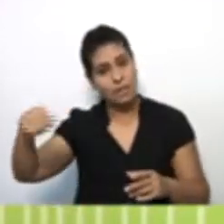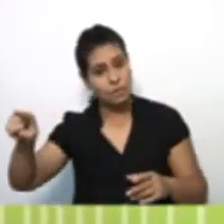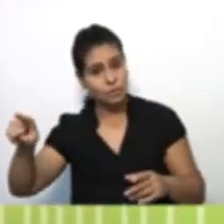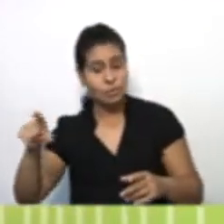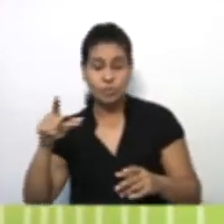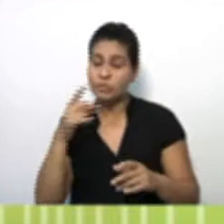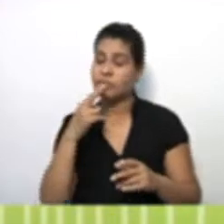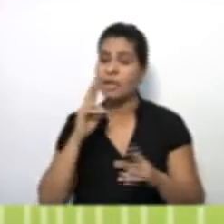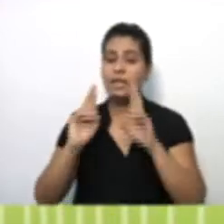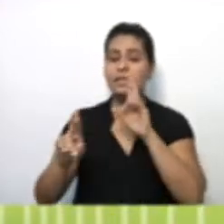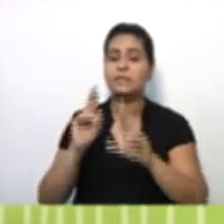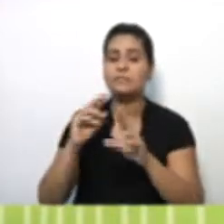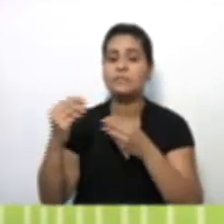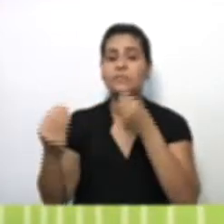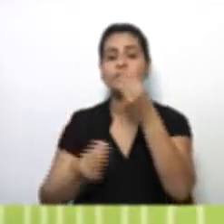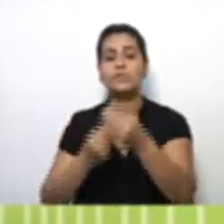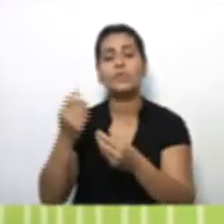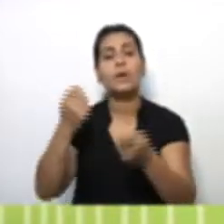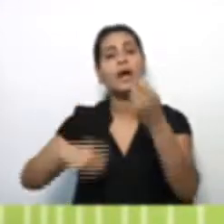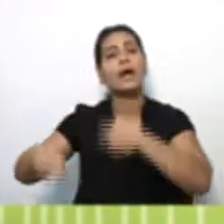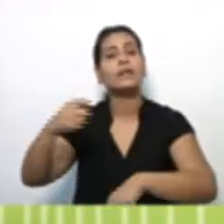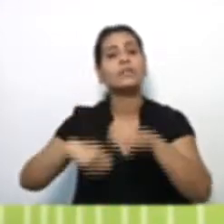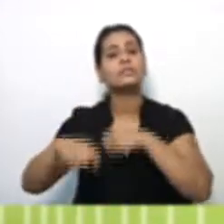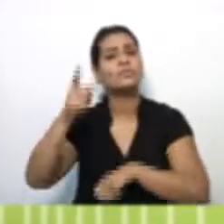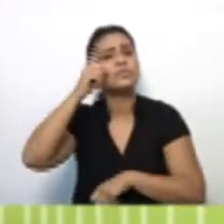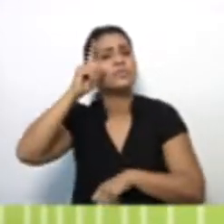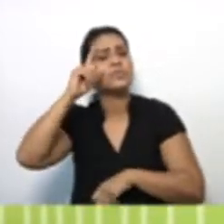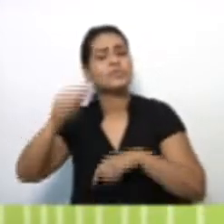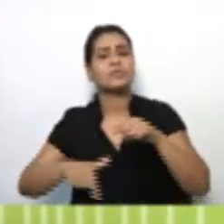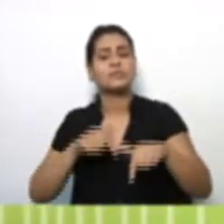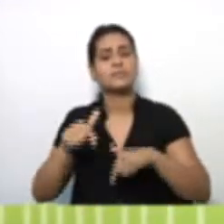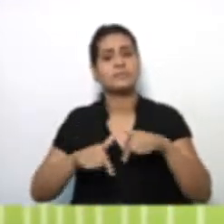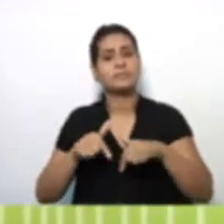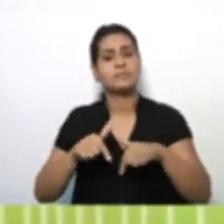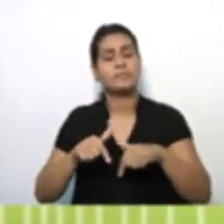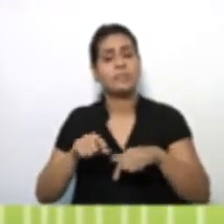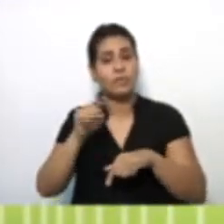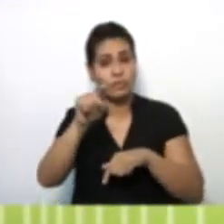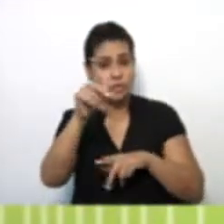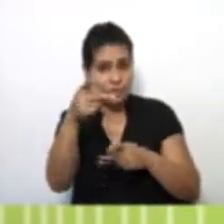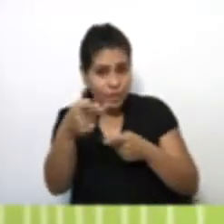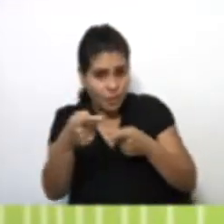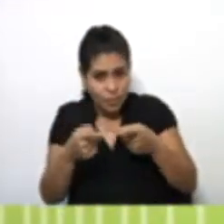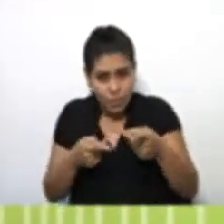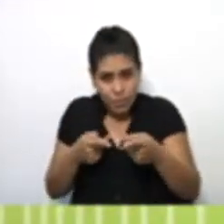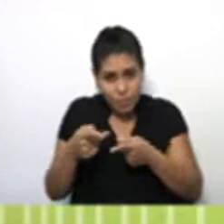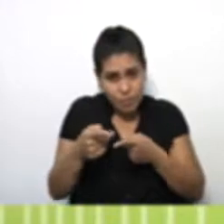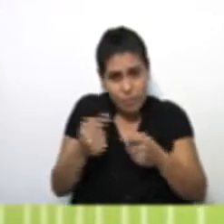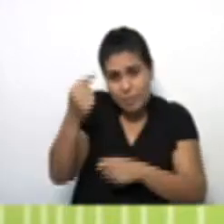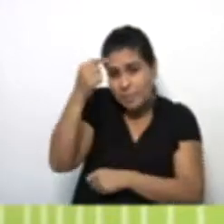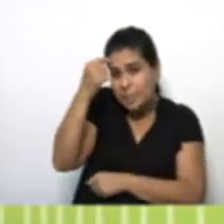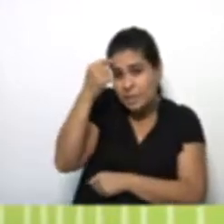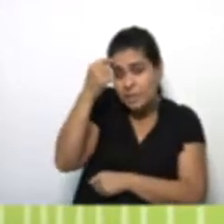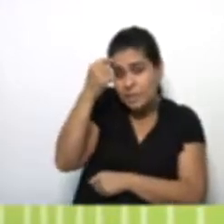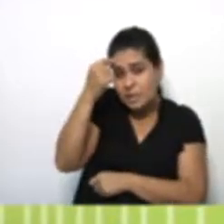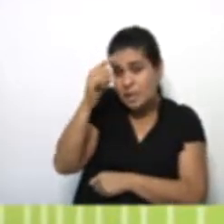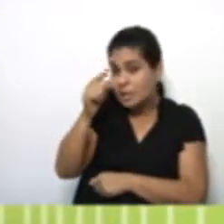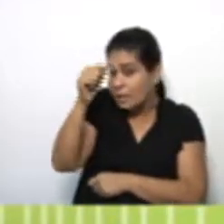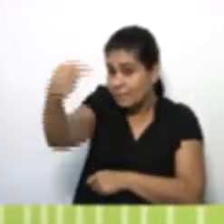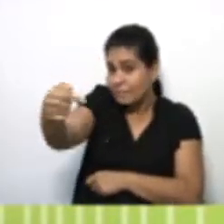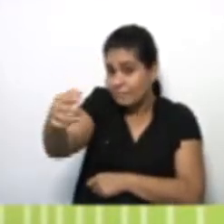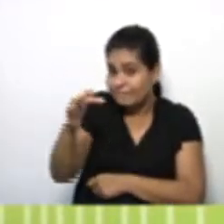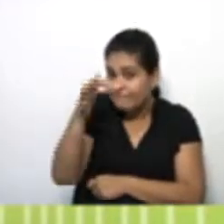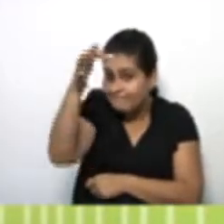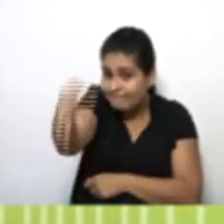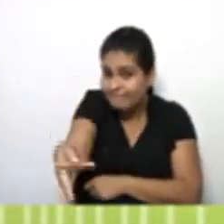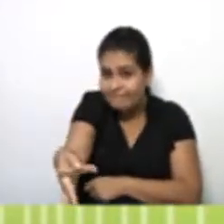não irá indicar como o quê? Administrar o teu dia a dia do trabalho. Você vai planejar pensando no resultado lá na frente,